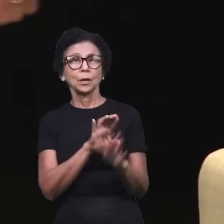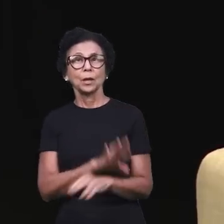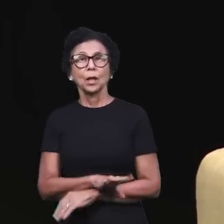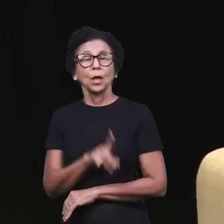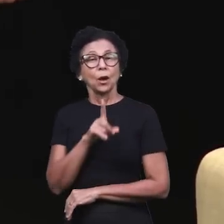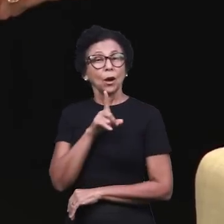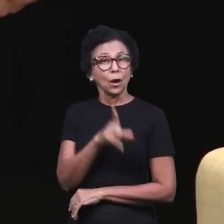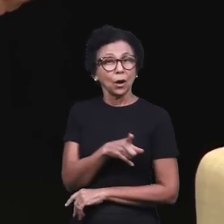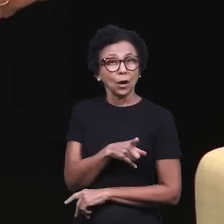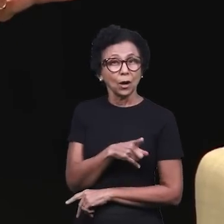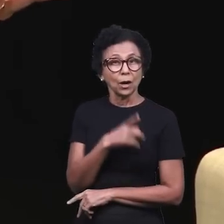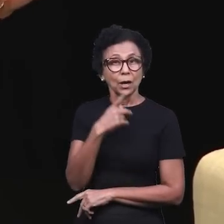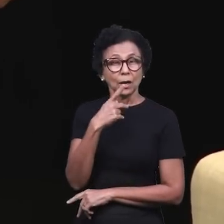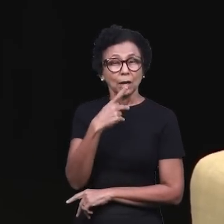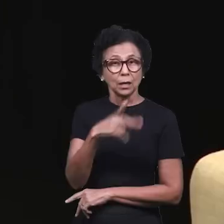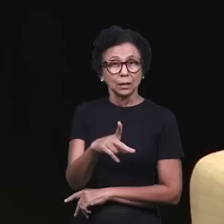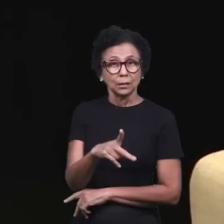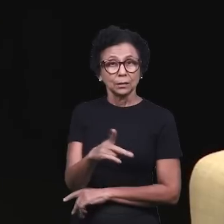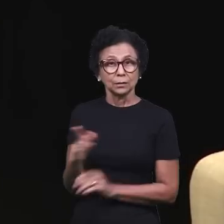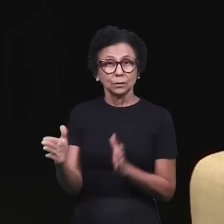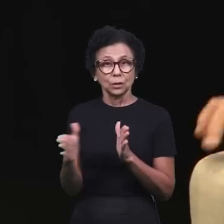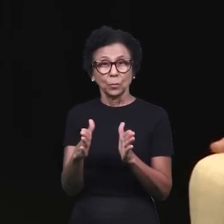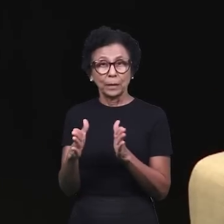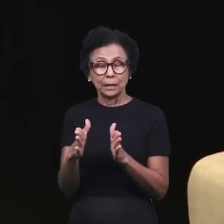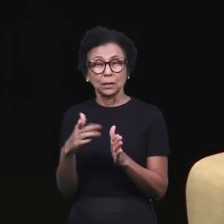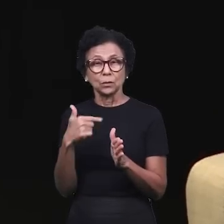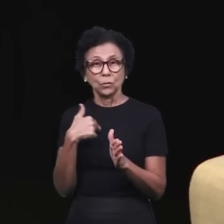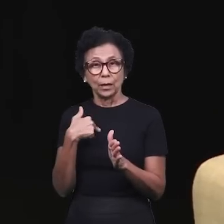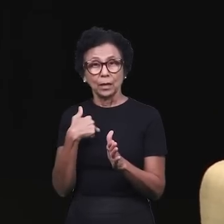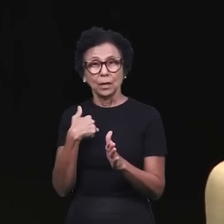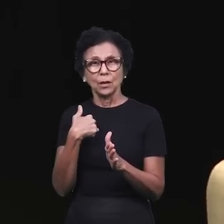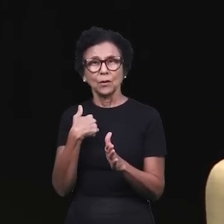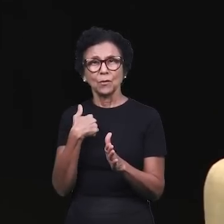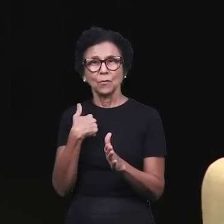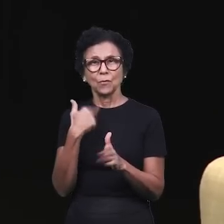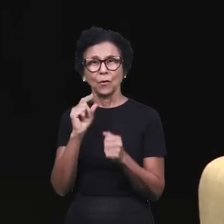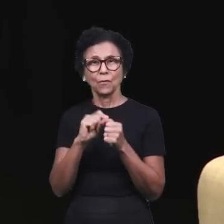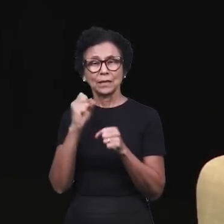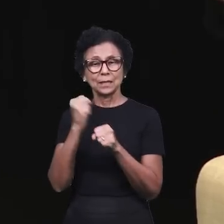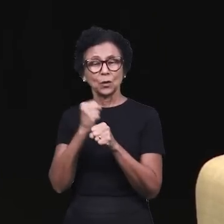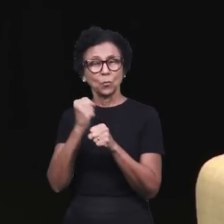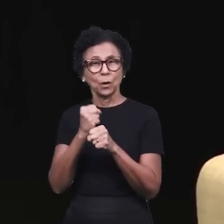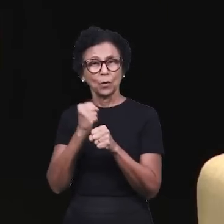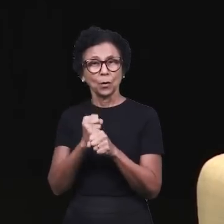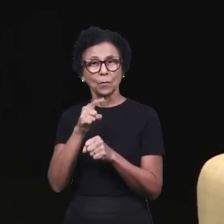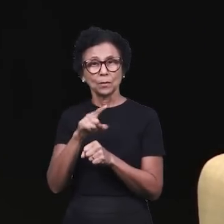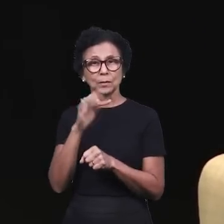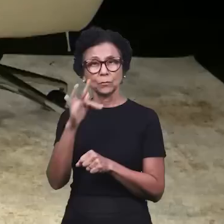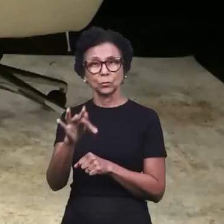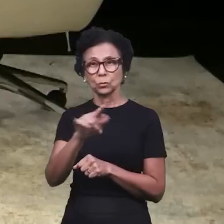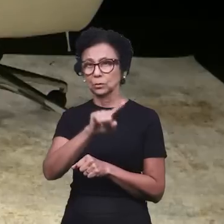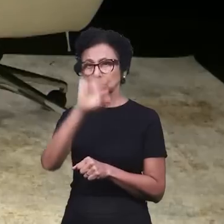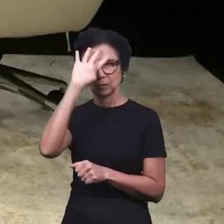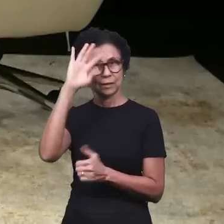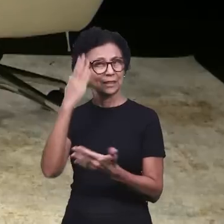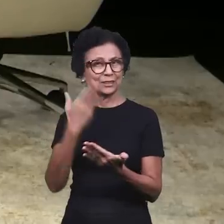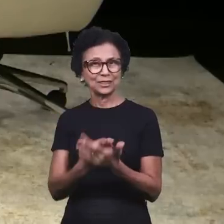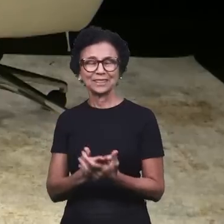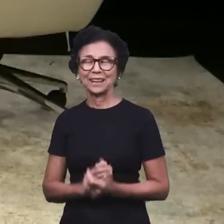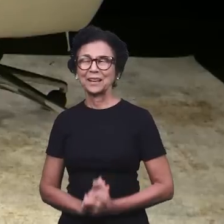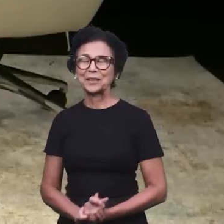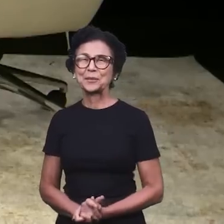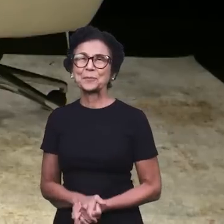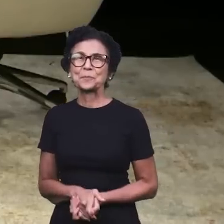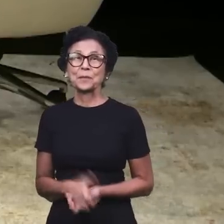estava no Brasil, 17 anos, e eu falei, o que é isso? Não entendi. Mas hoje em dia a gente entende que essa obra é maior. Donald e